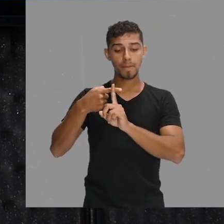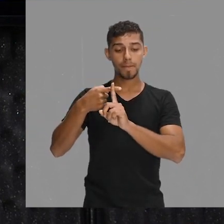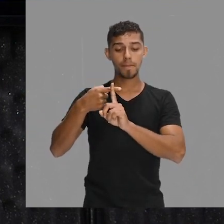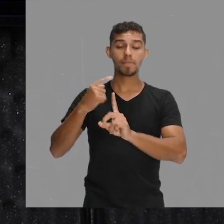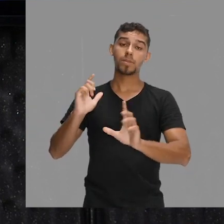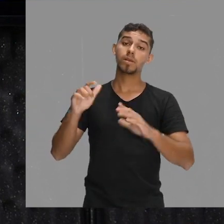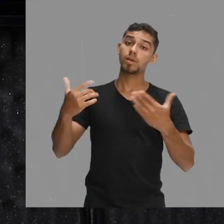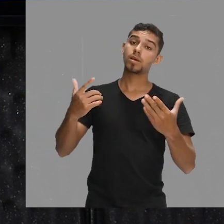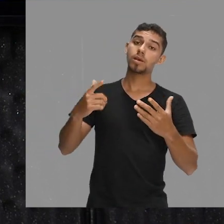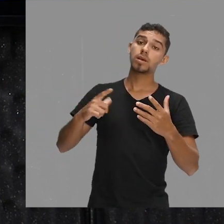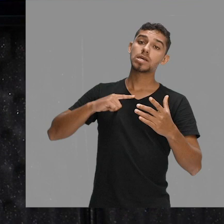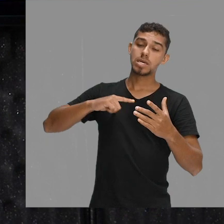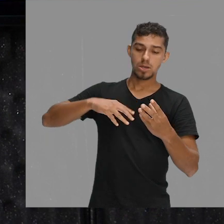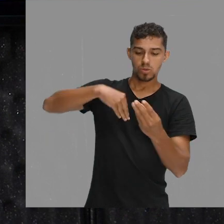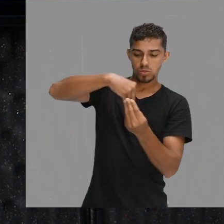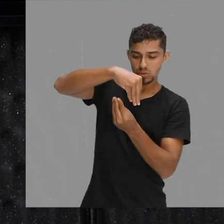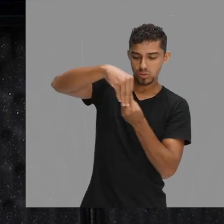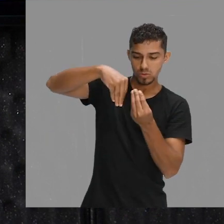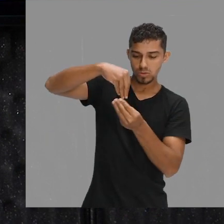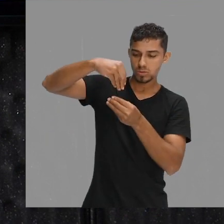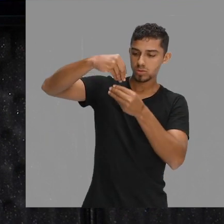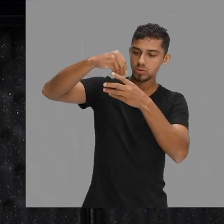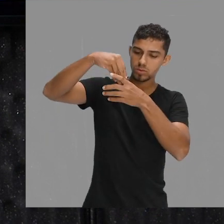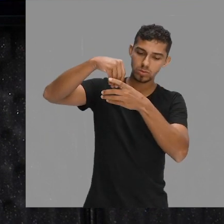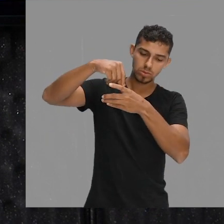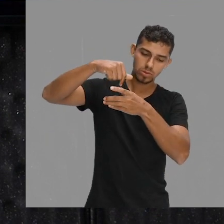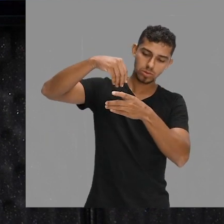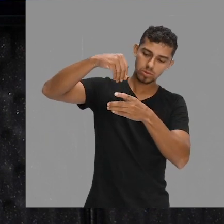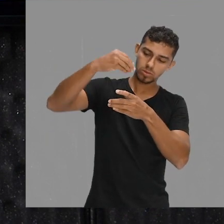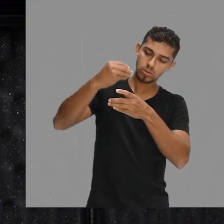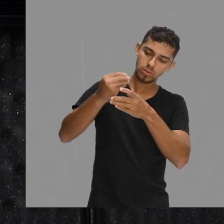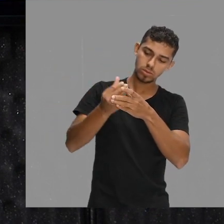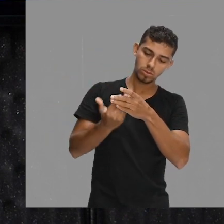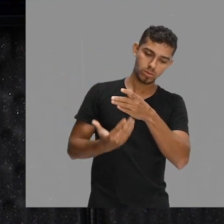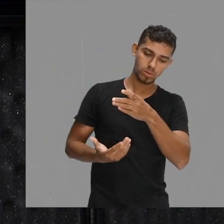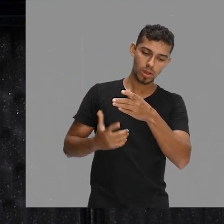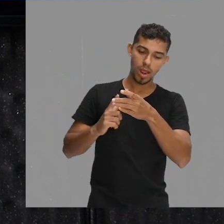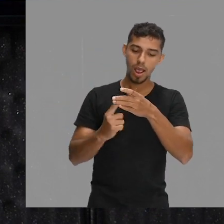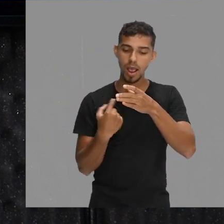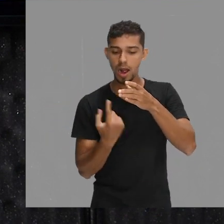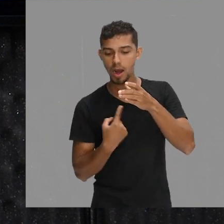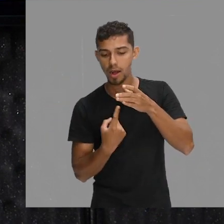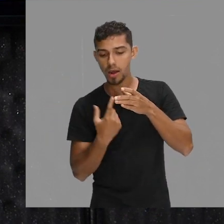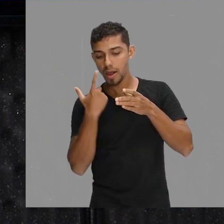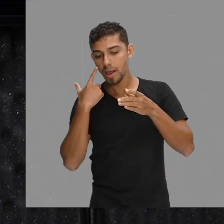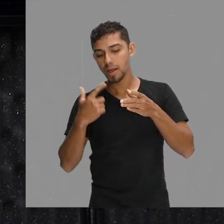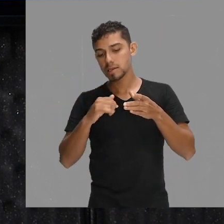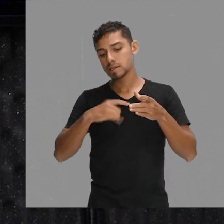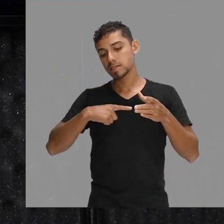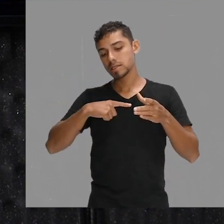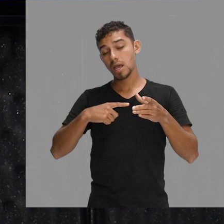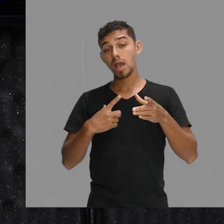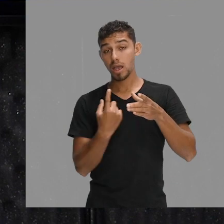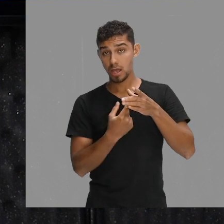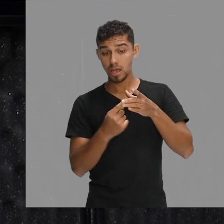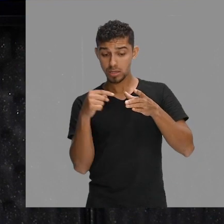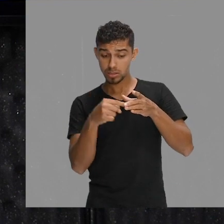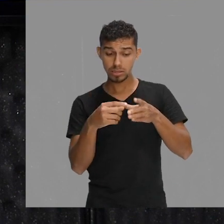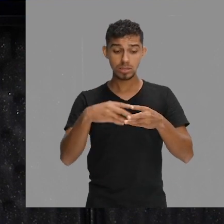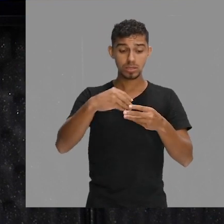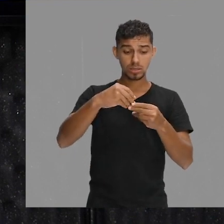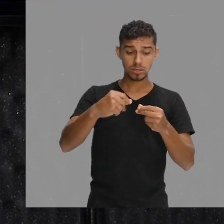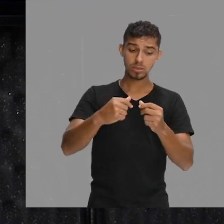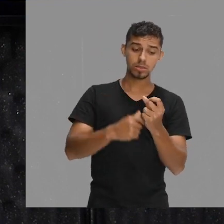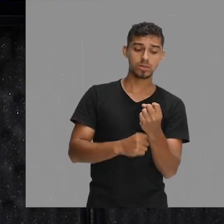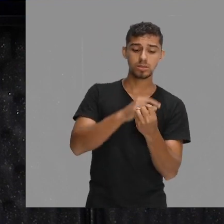eu dissolvo 1 mol de N2, o sulfeto de sódio, Na2S, em solução, eu vou ter, na